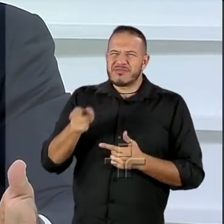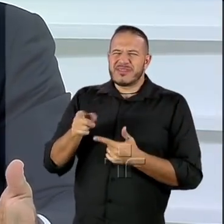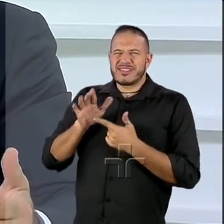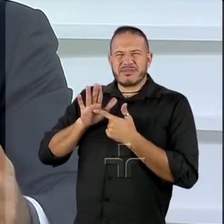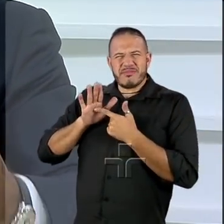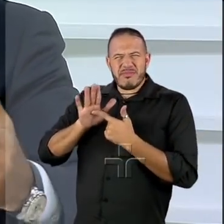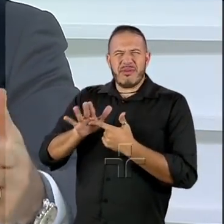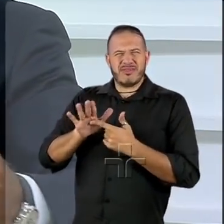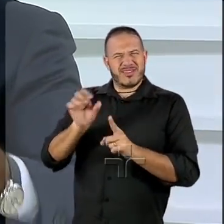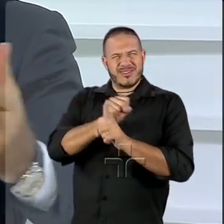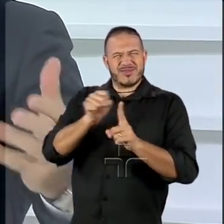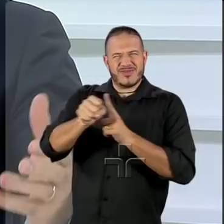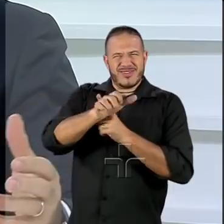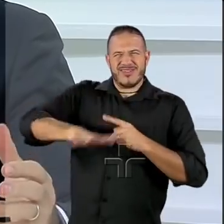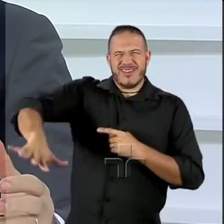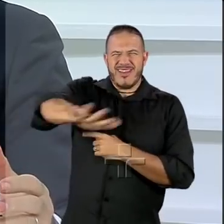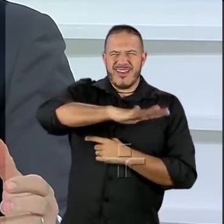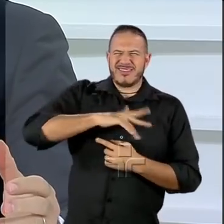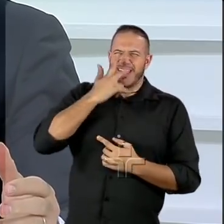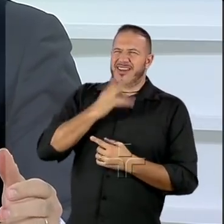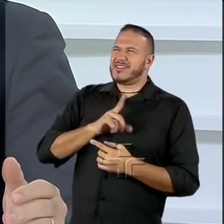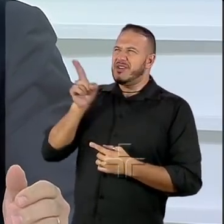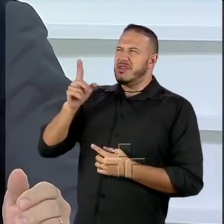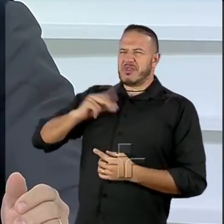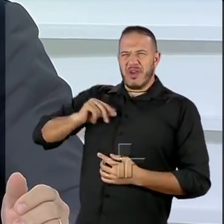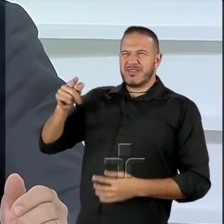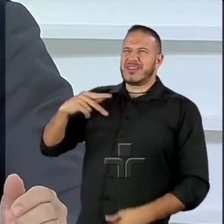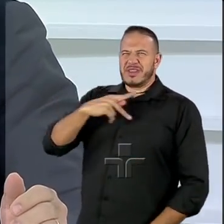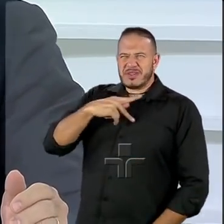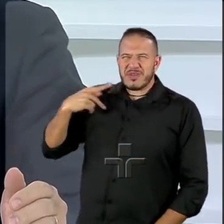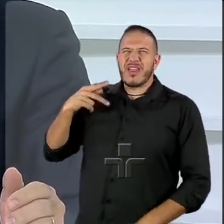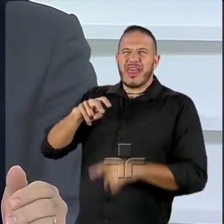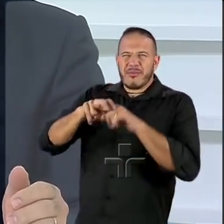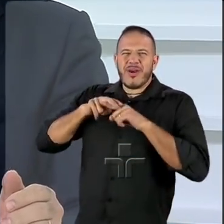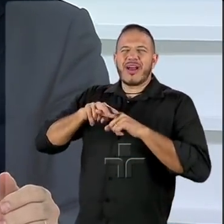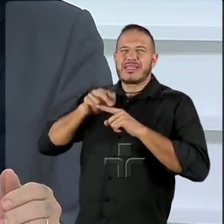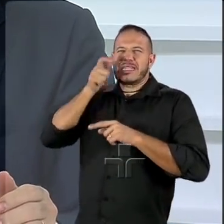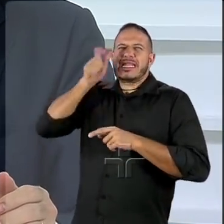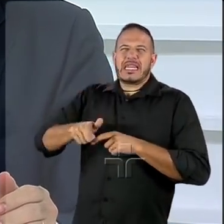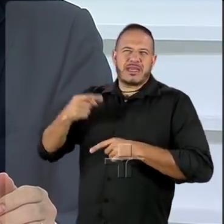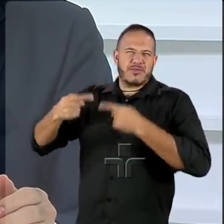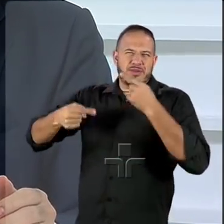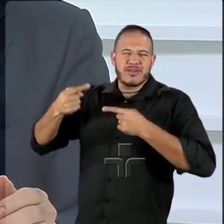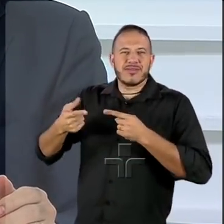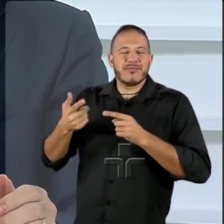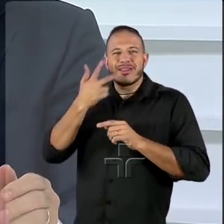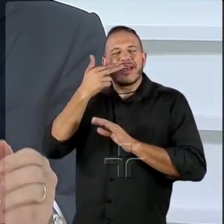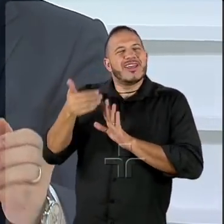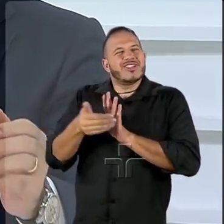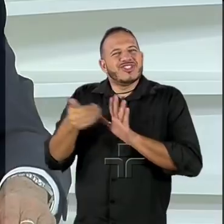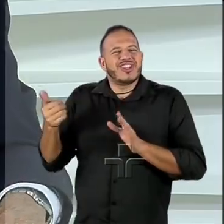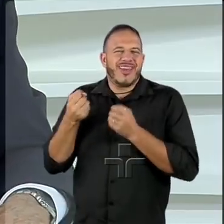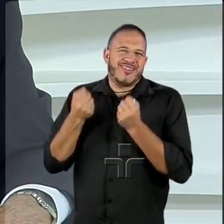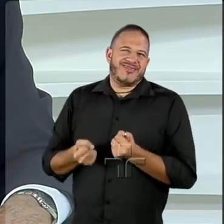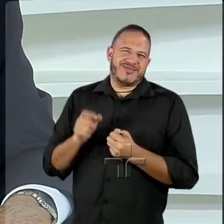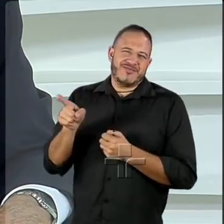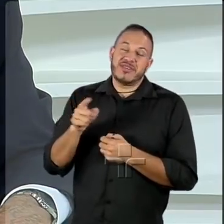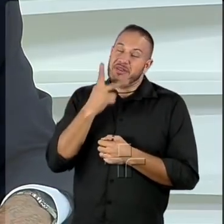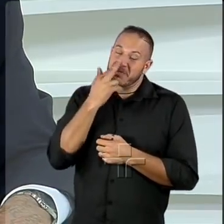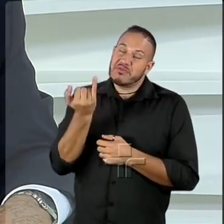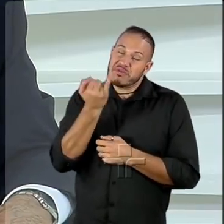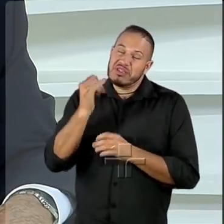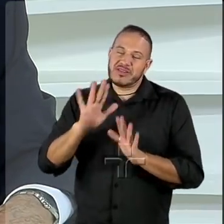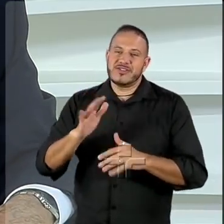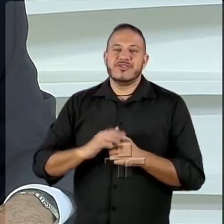a sociedade a achar que o presidente faz essas escolhas políticas. Tirar esse peso seria muito importante.